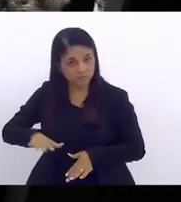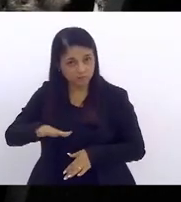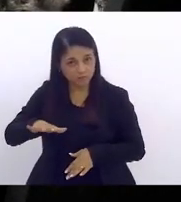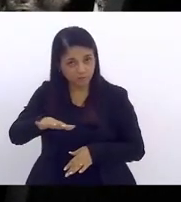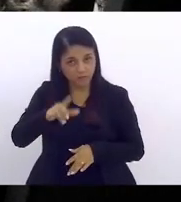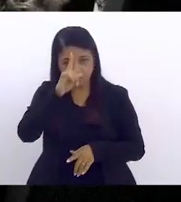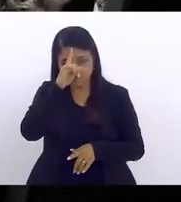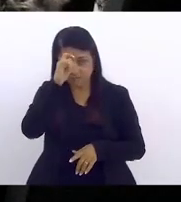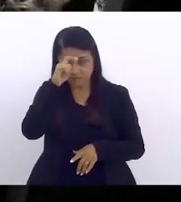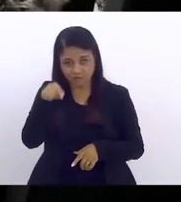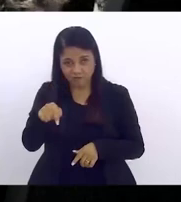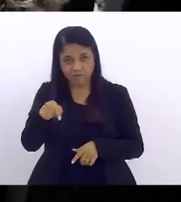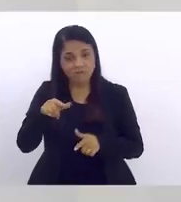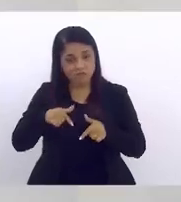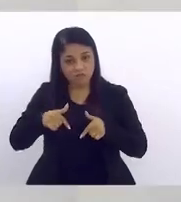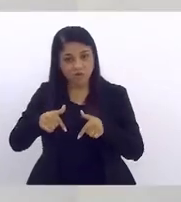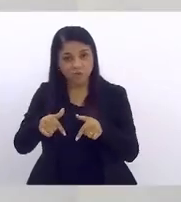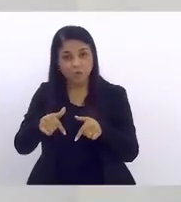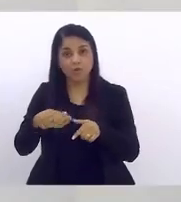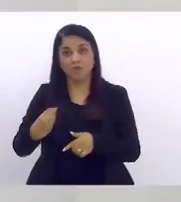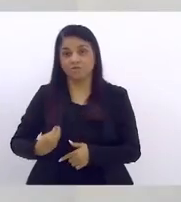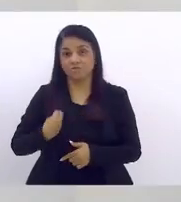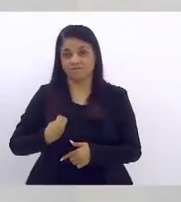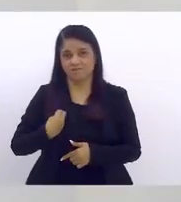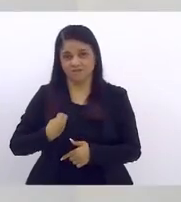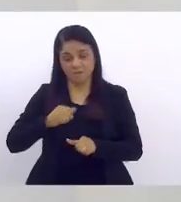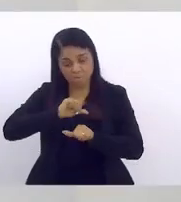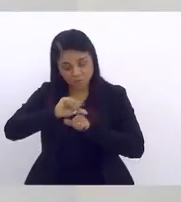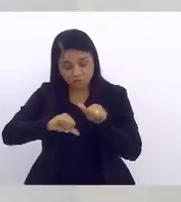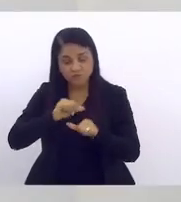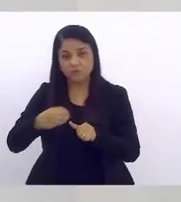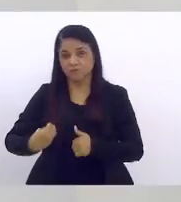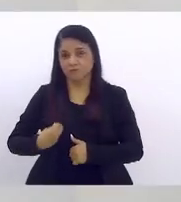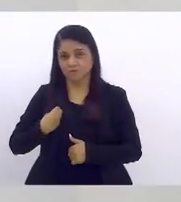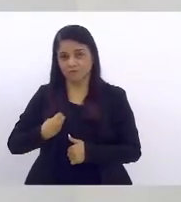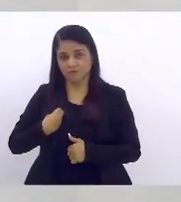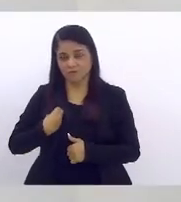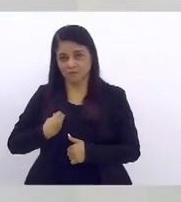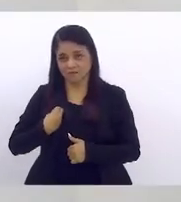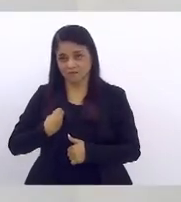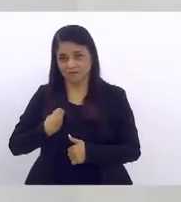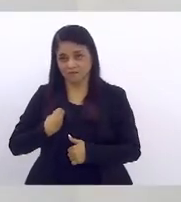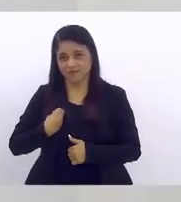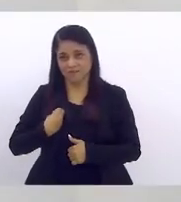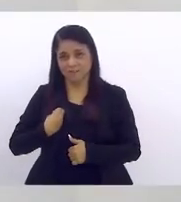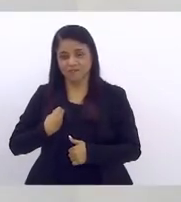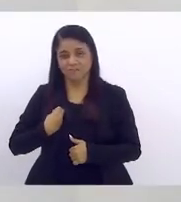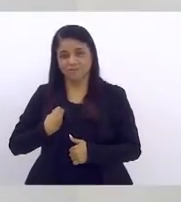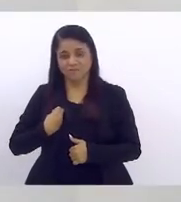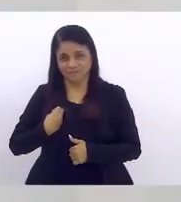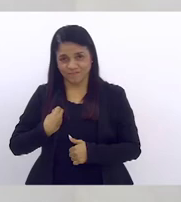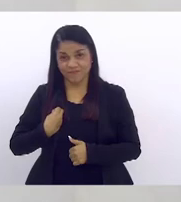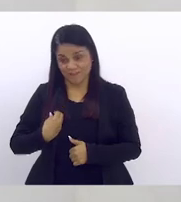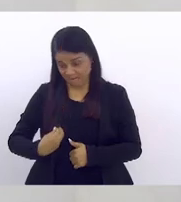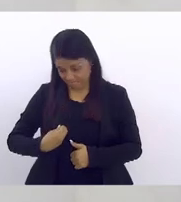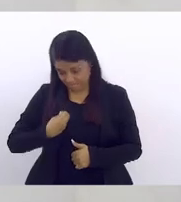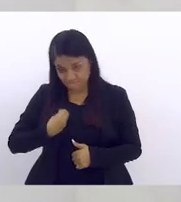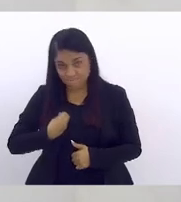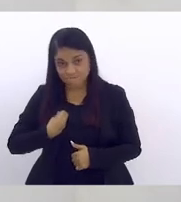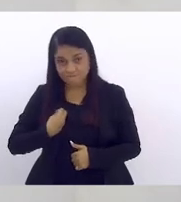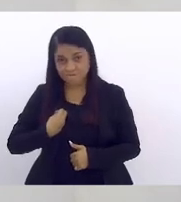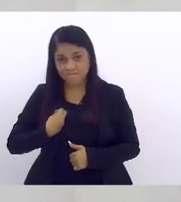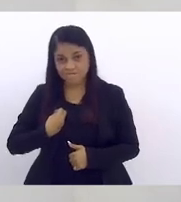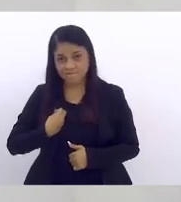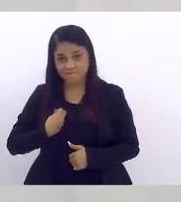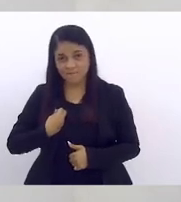está atuando em vidas. Nós estamos tocando vidas. E essa vida, que às vezes